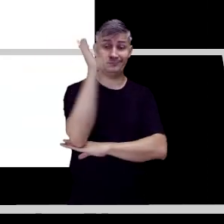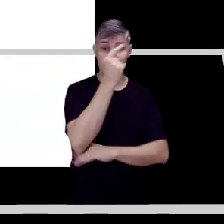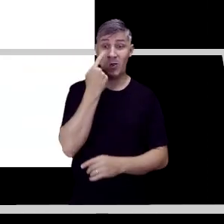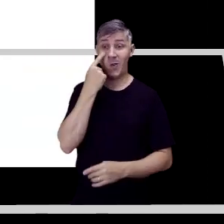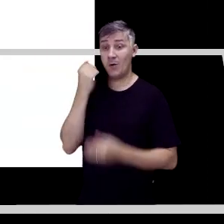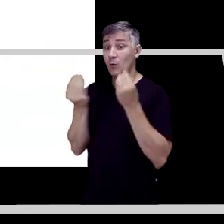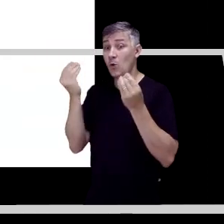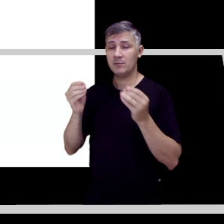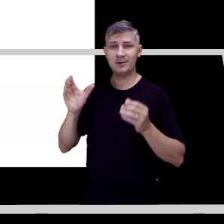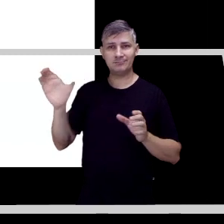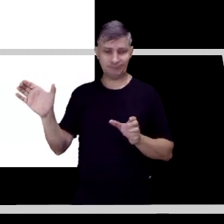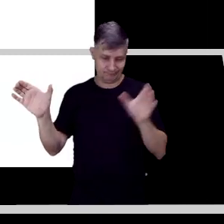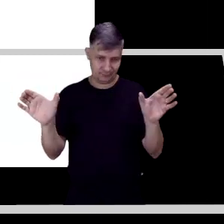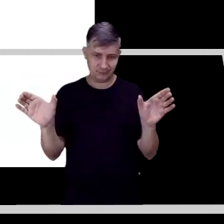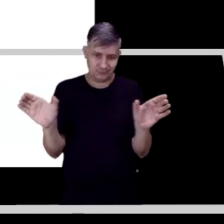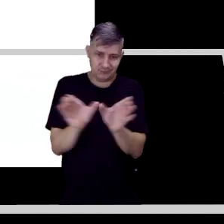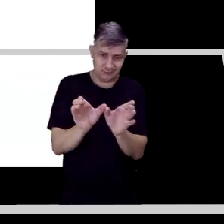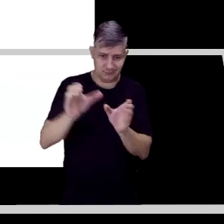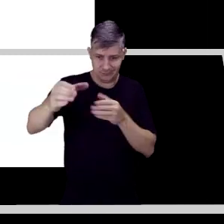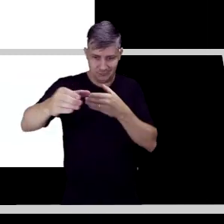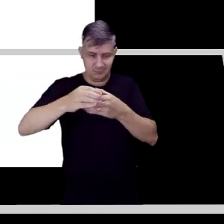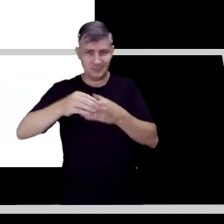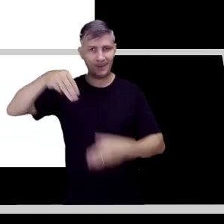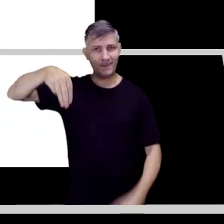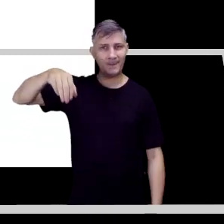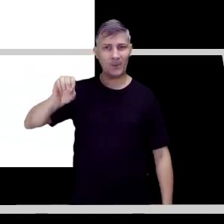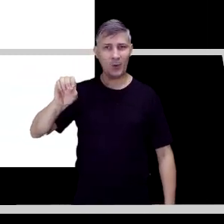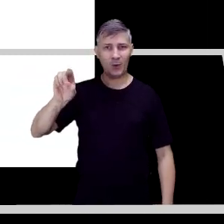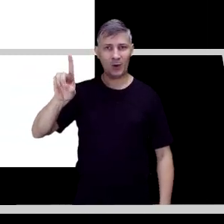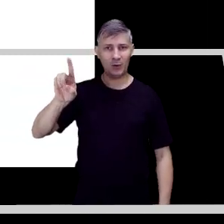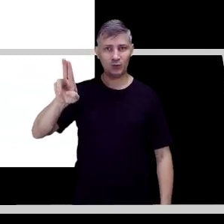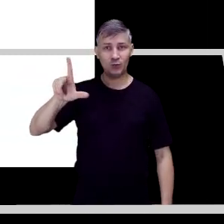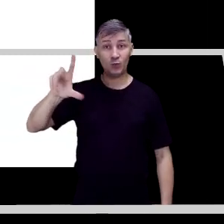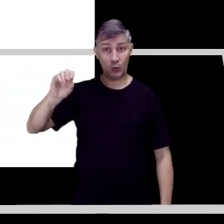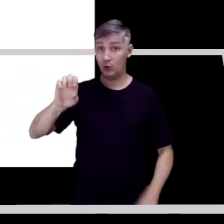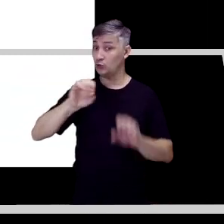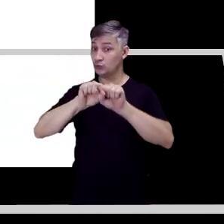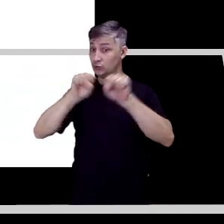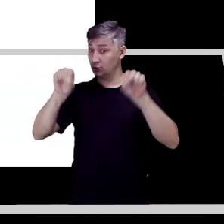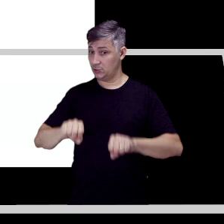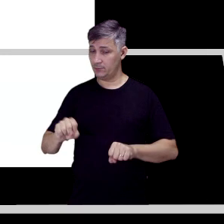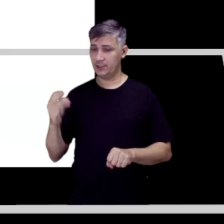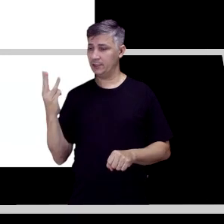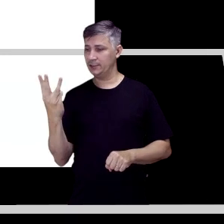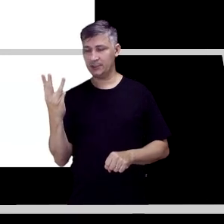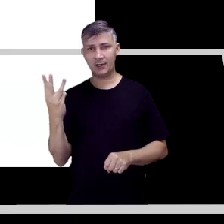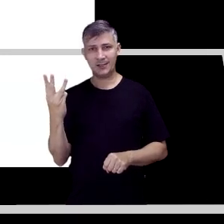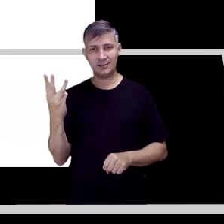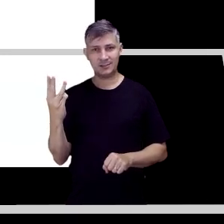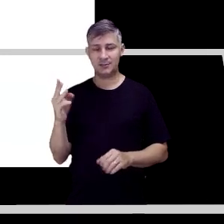não? Aqui ilustra, então, essa ideia de modulação. Então, todo o sistema é pautado por um módulo